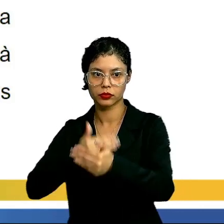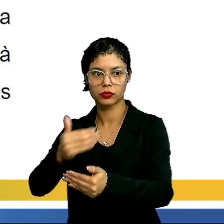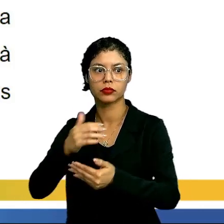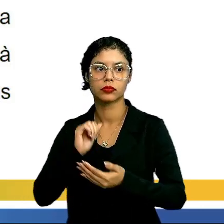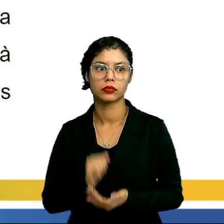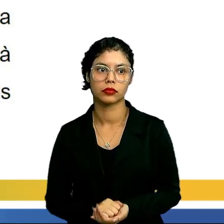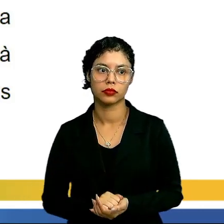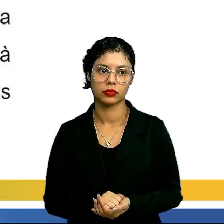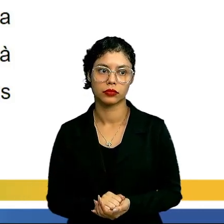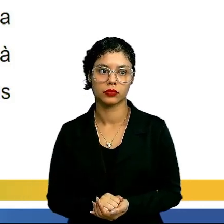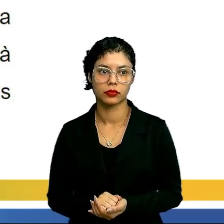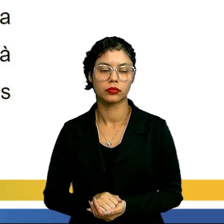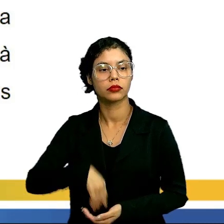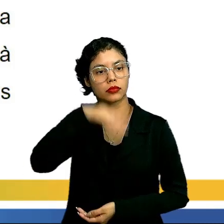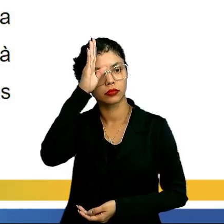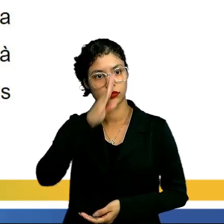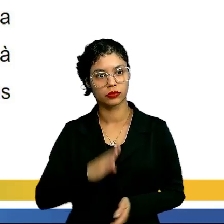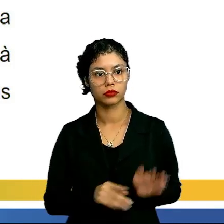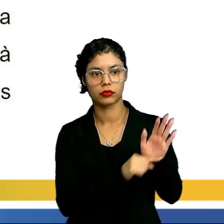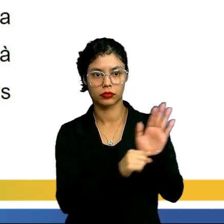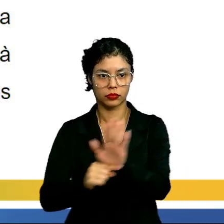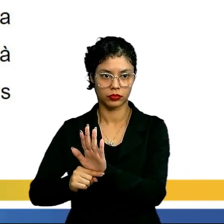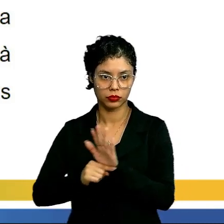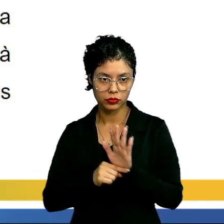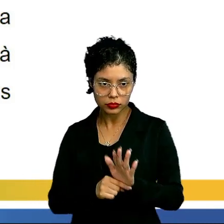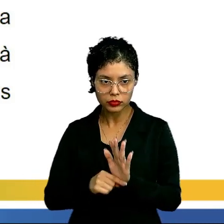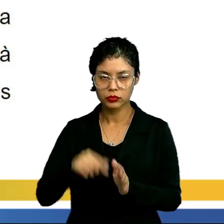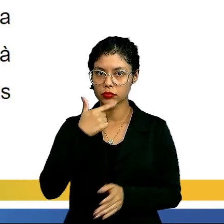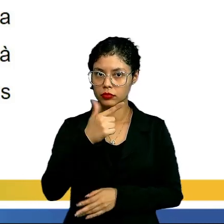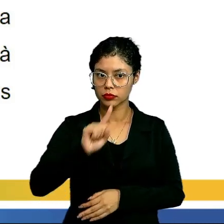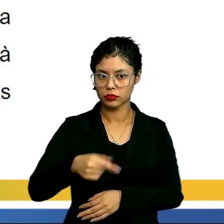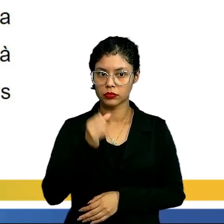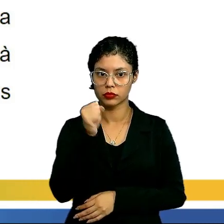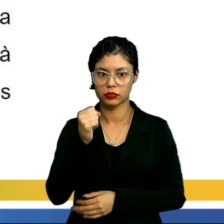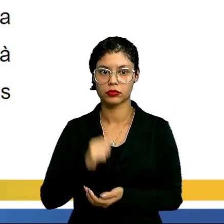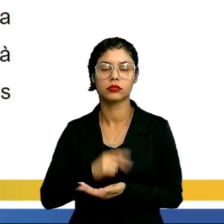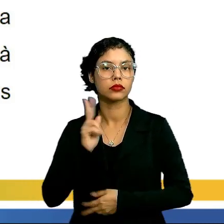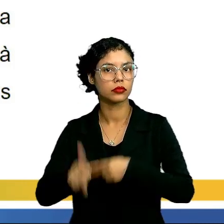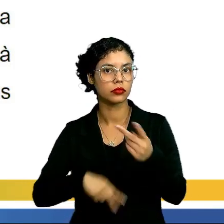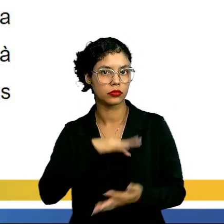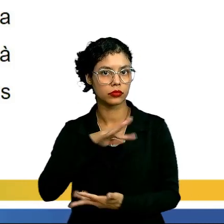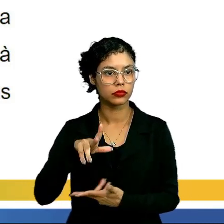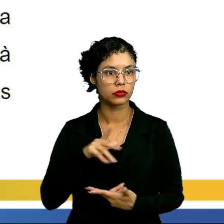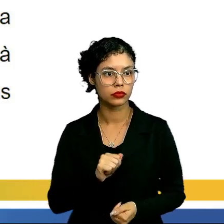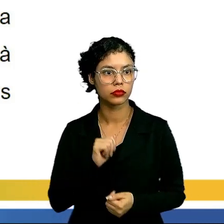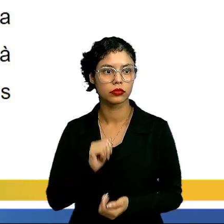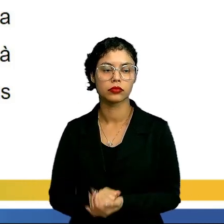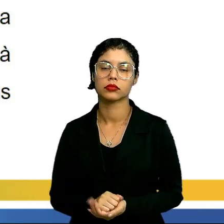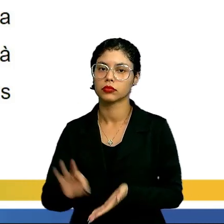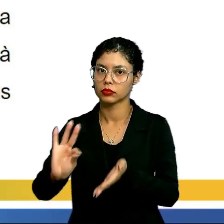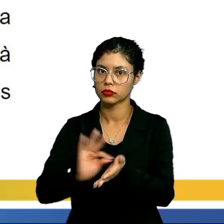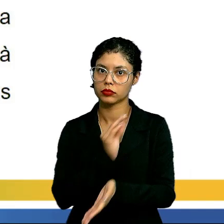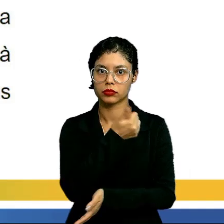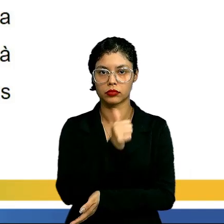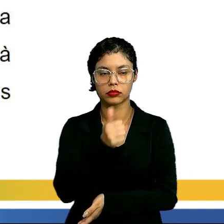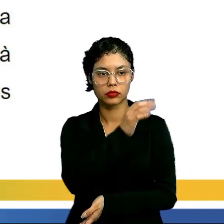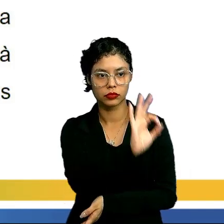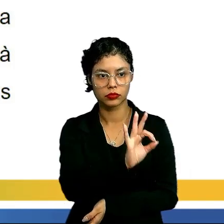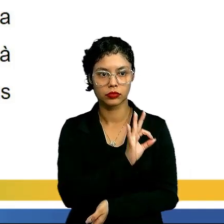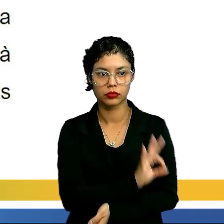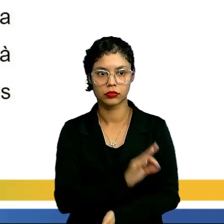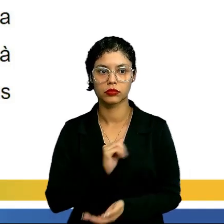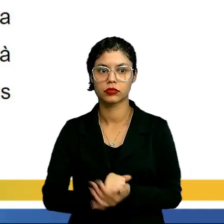Desenvolvimento, PNUD, revelou que o Brasil, com 2,8% da população mundial,